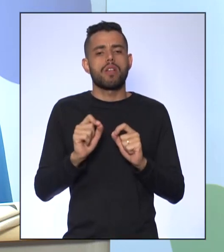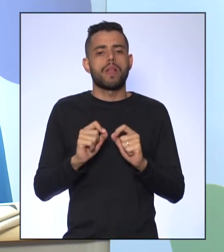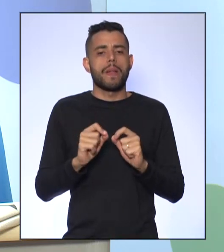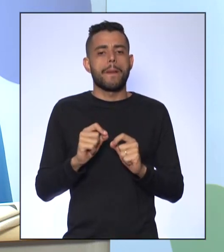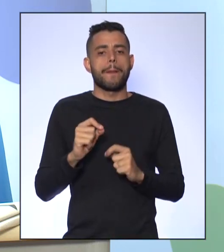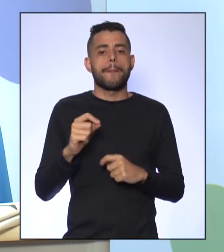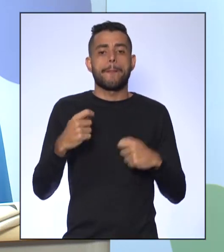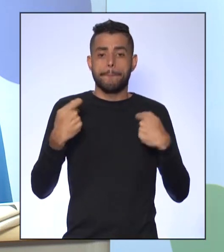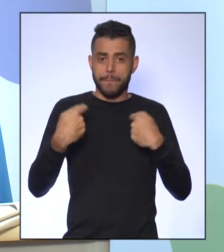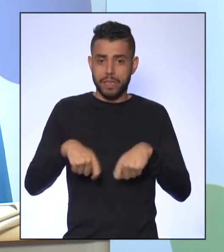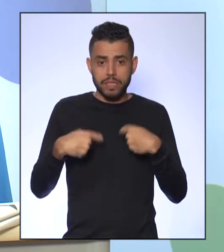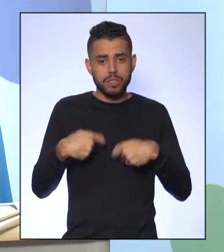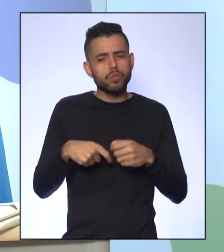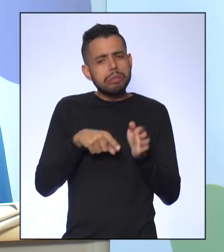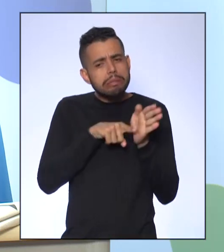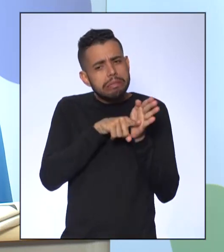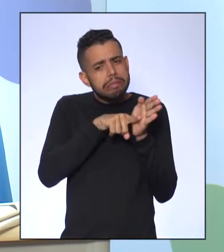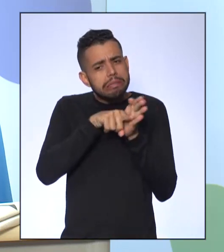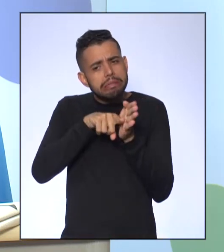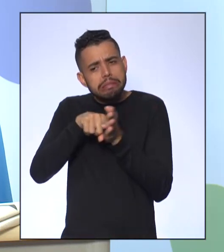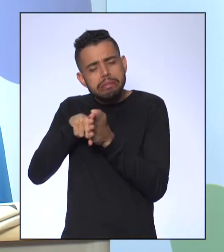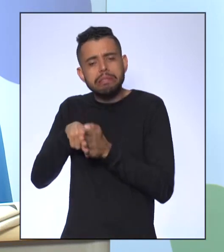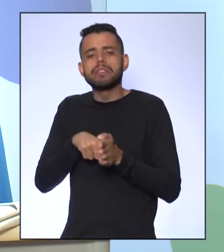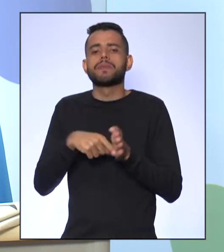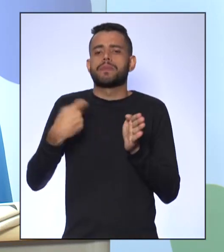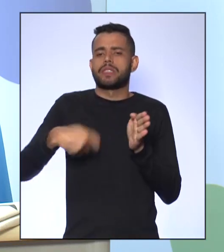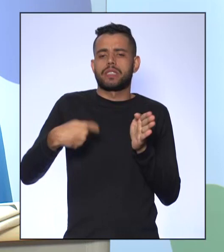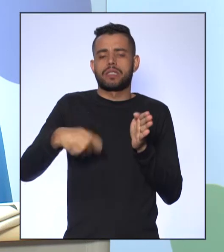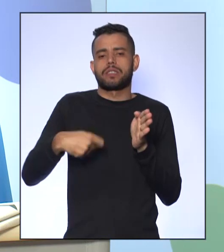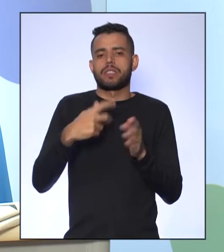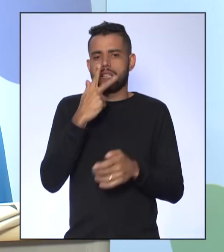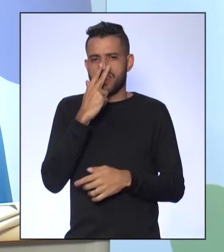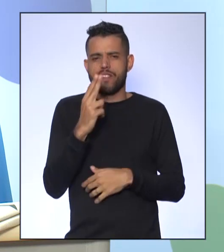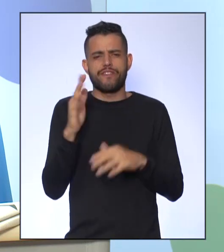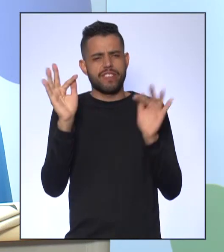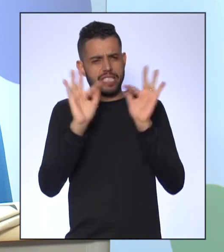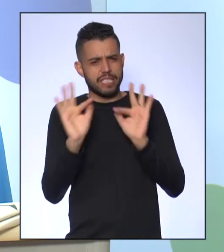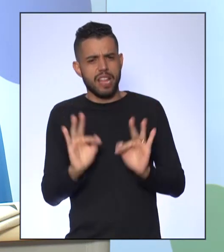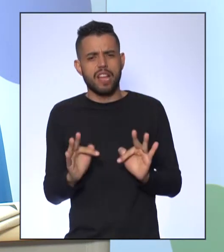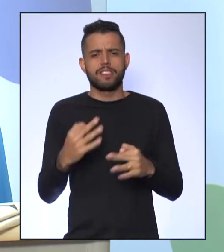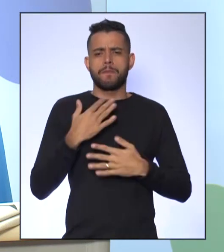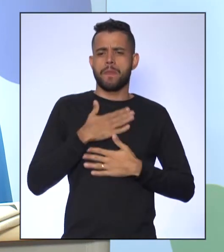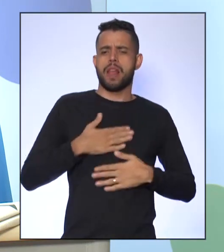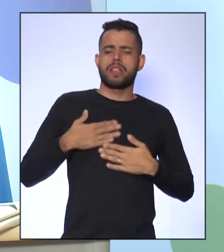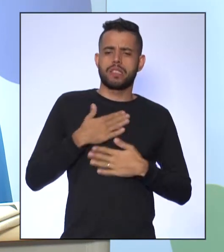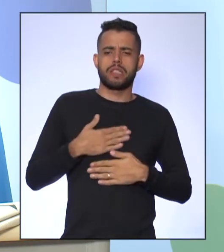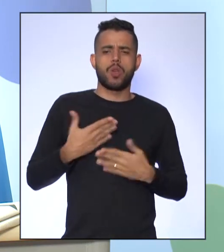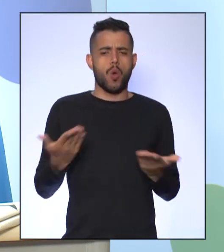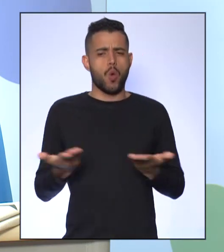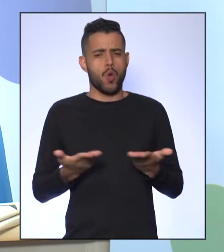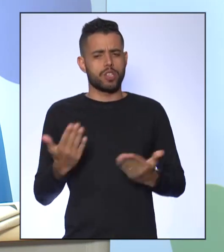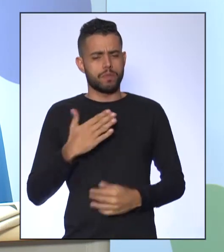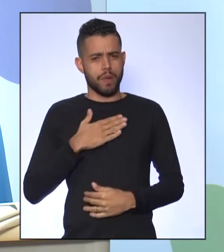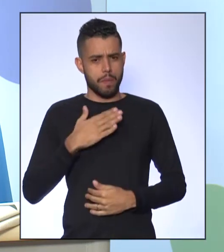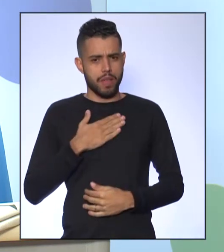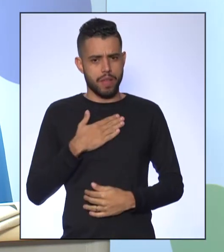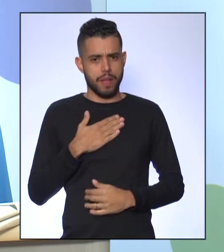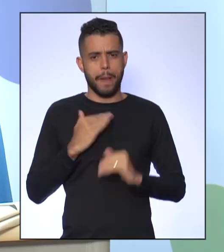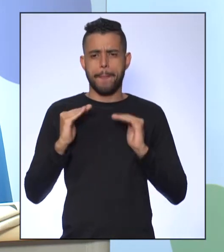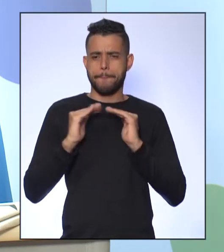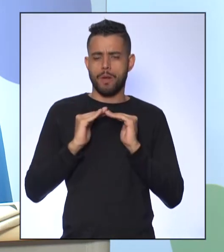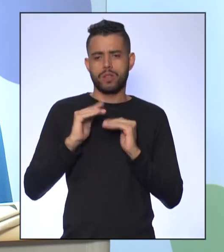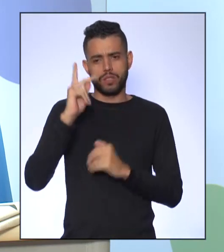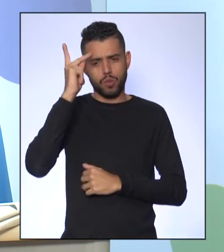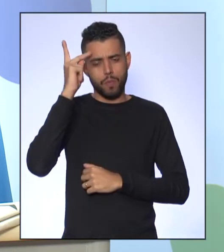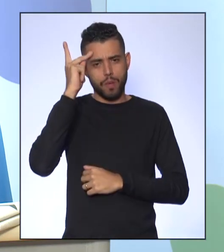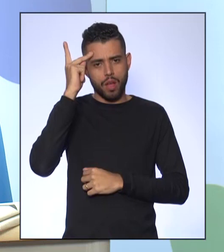e investigar, né? Será que felicidade, será que prazer, para mim hoje, que moro aqui, em São